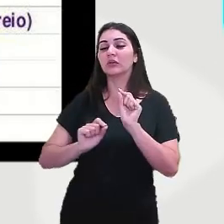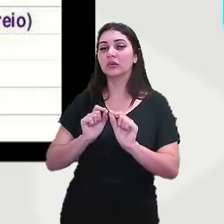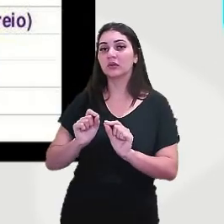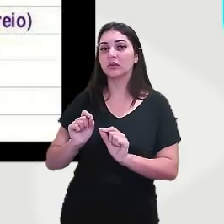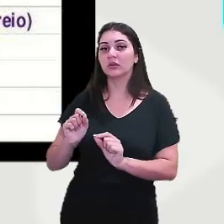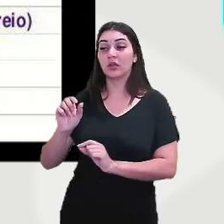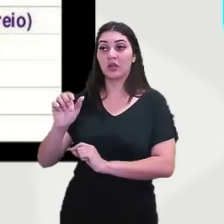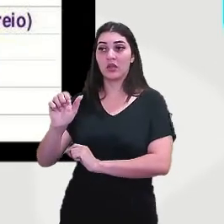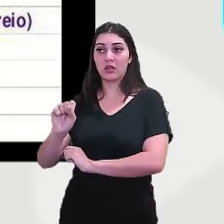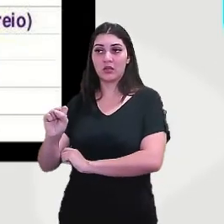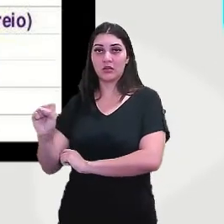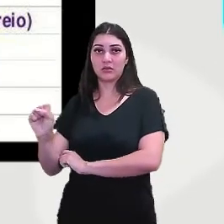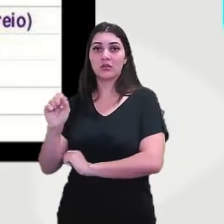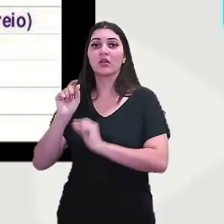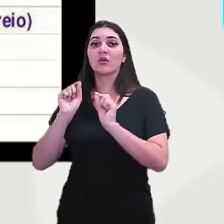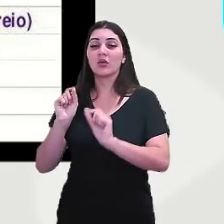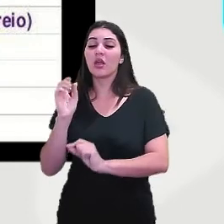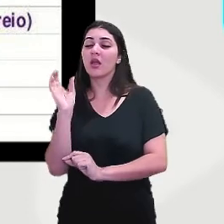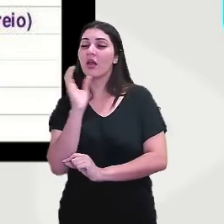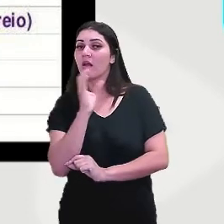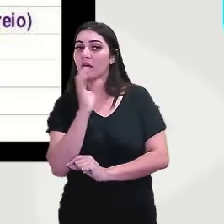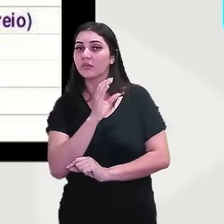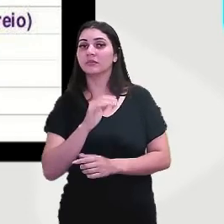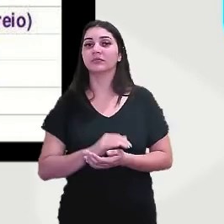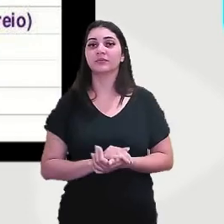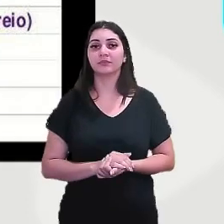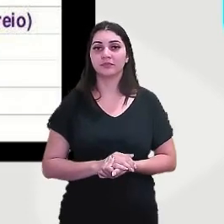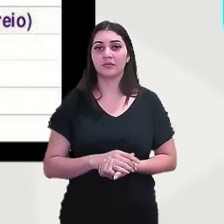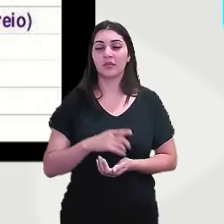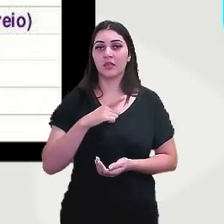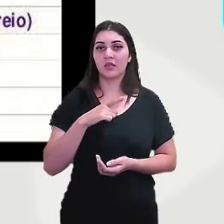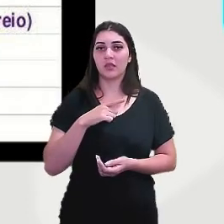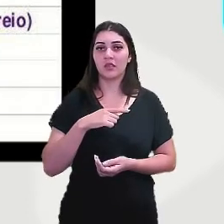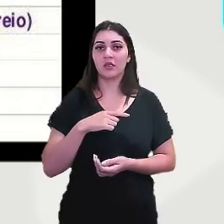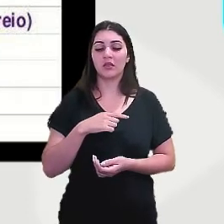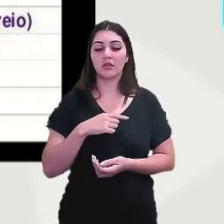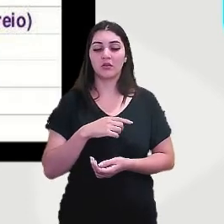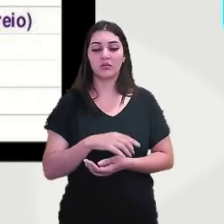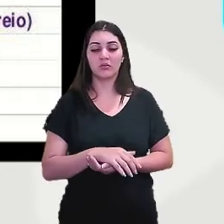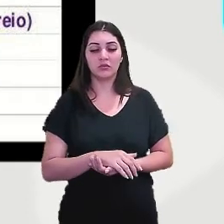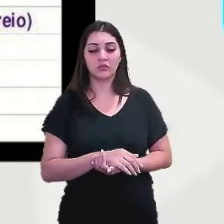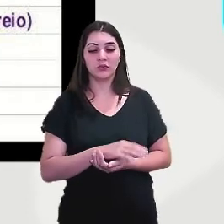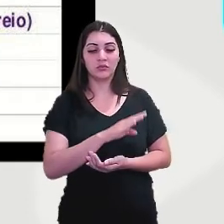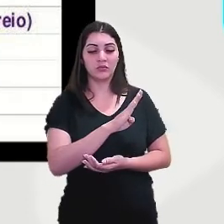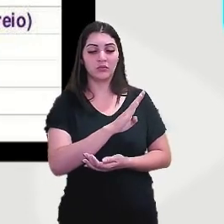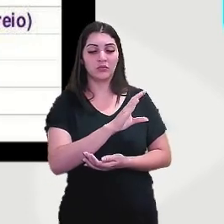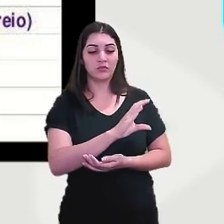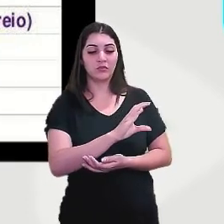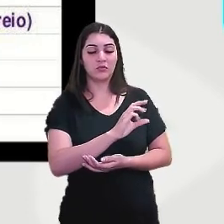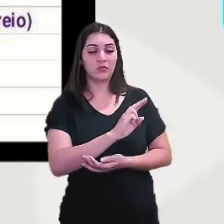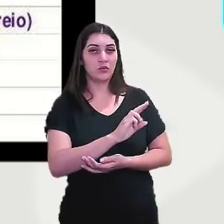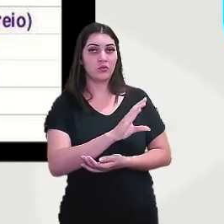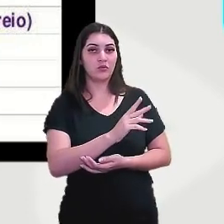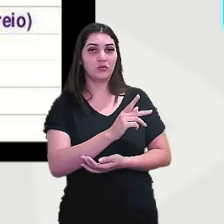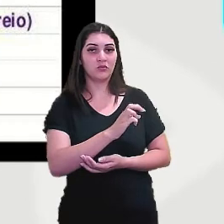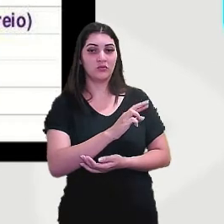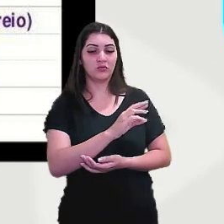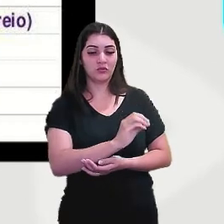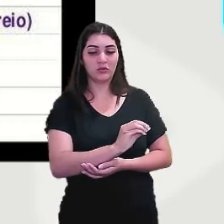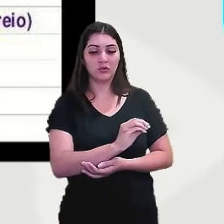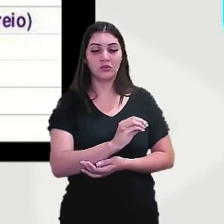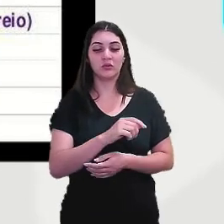com SS, que torna rápido. Temos bucheiro, tripeiro, né? E temos bucheiro